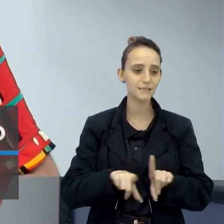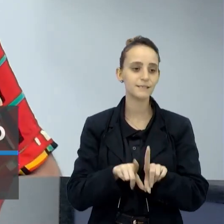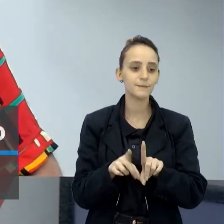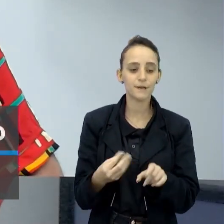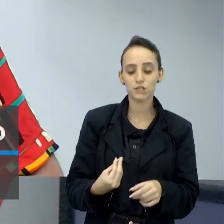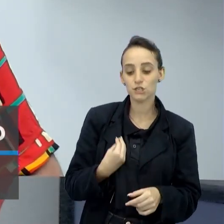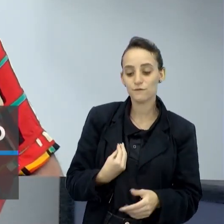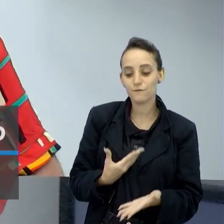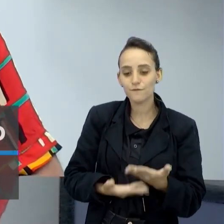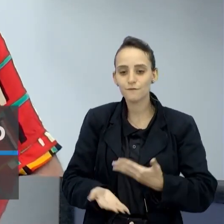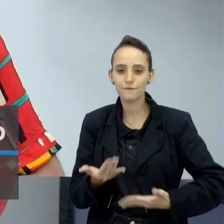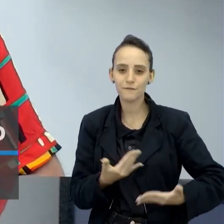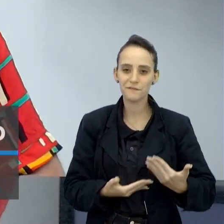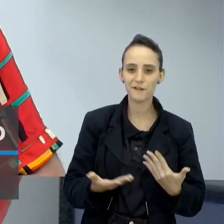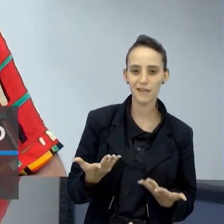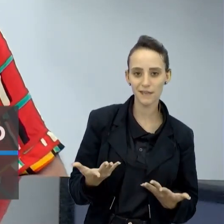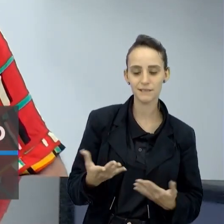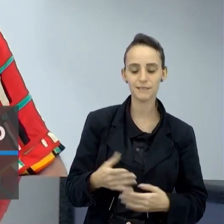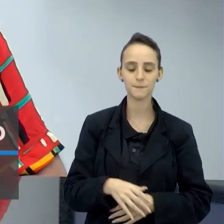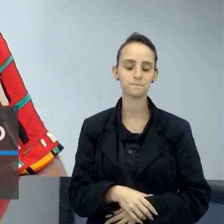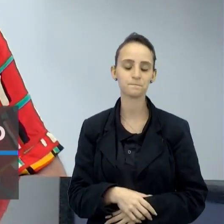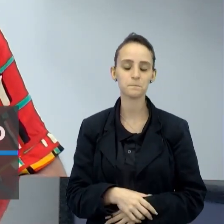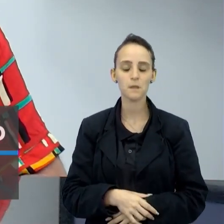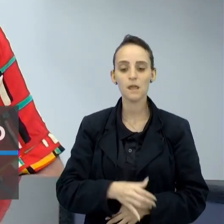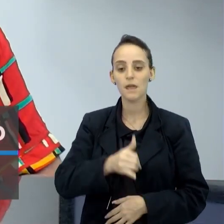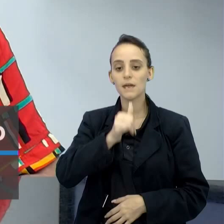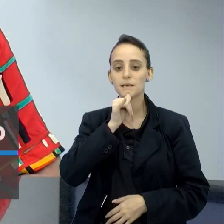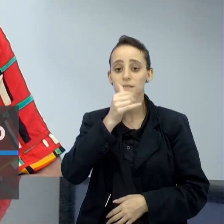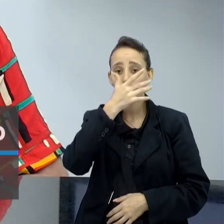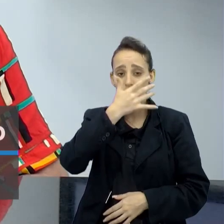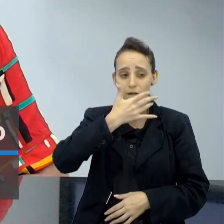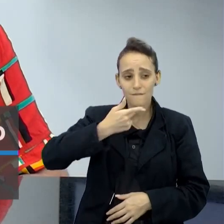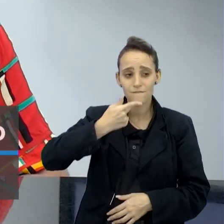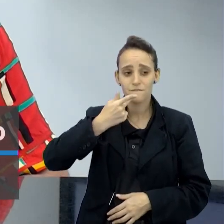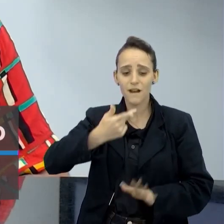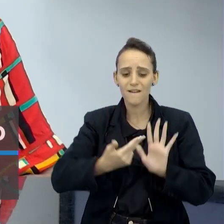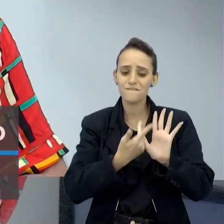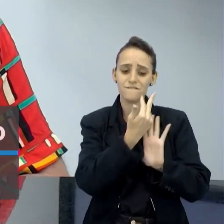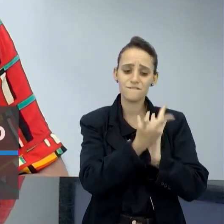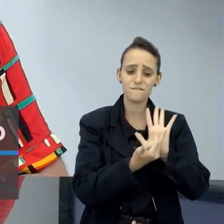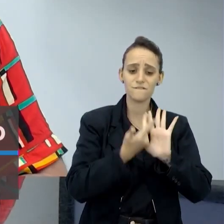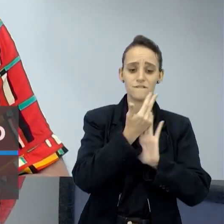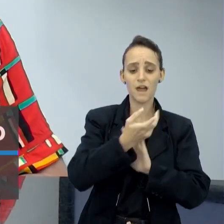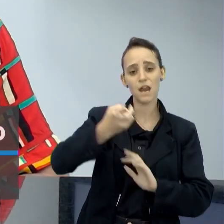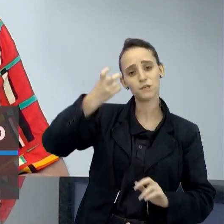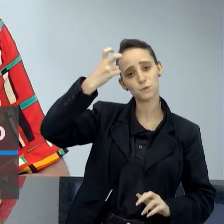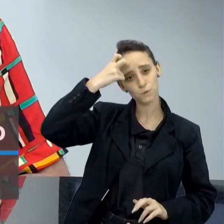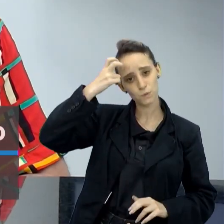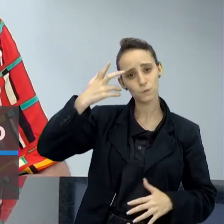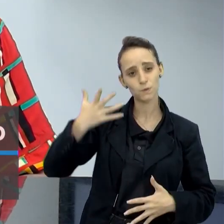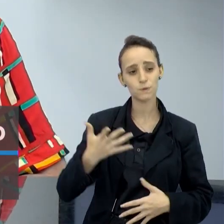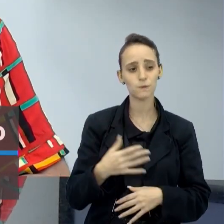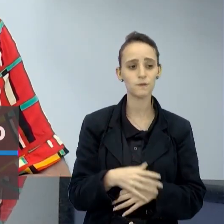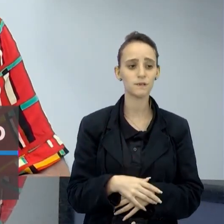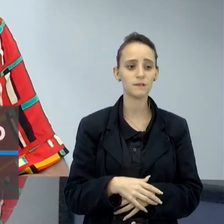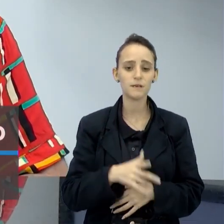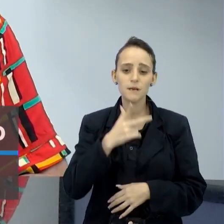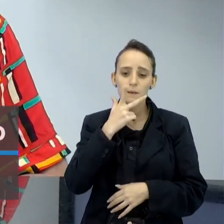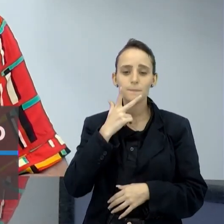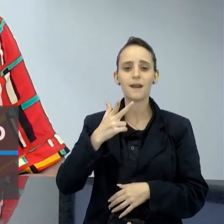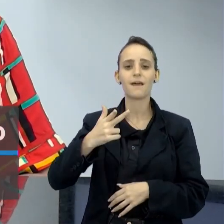mas também acadêmico. Quando a gente traz a pluralidade, né, a diversidade cultural, nós temos aí a abertura de um